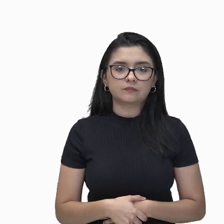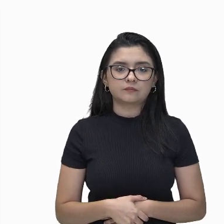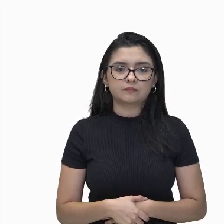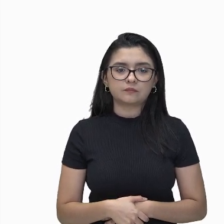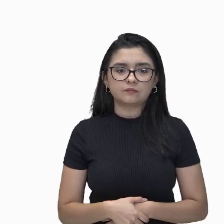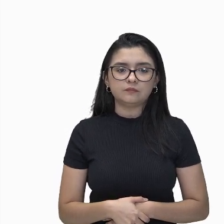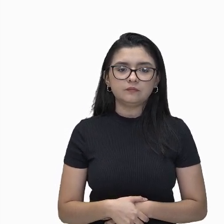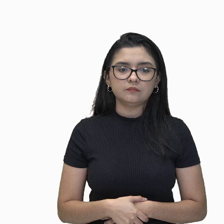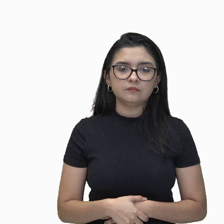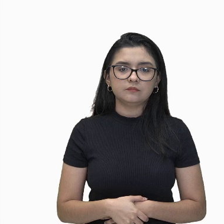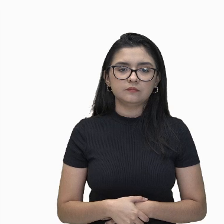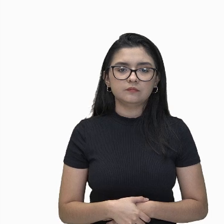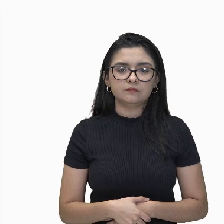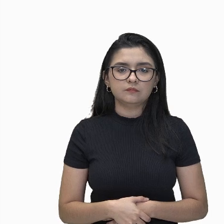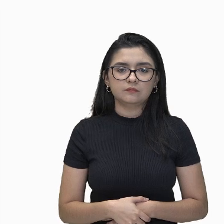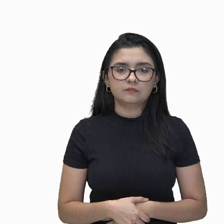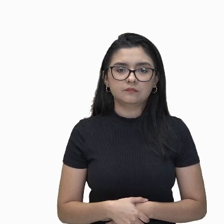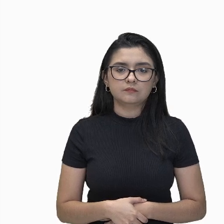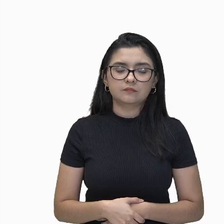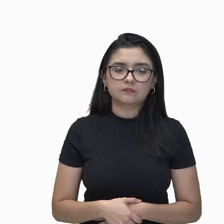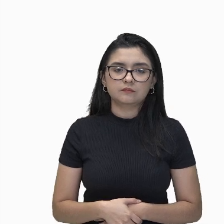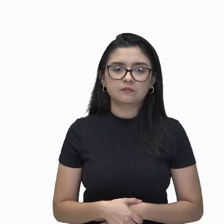tipes Mir